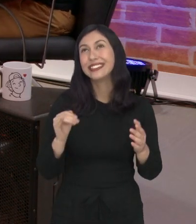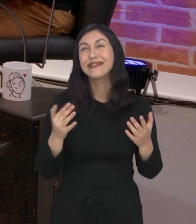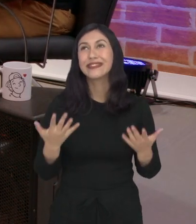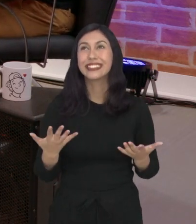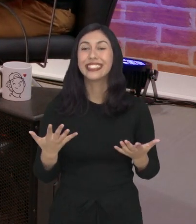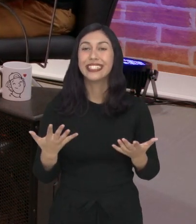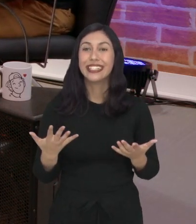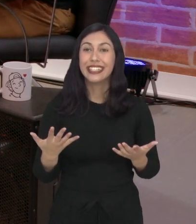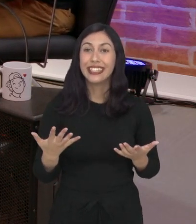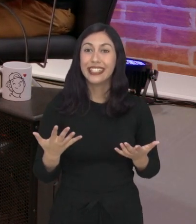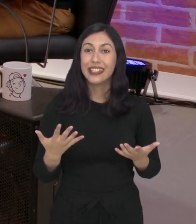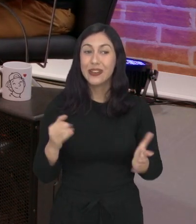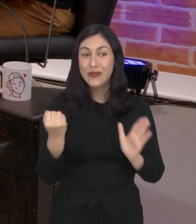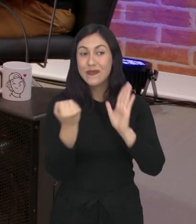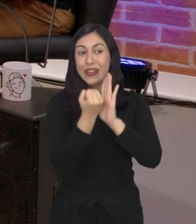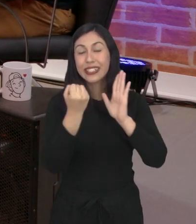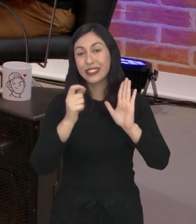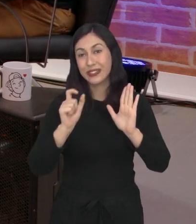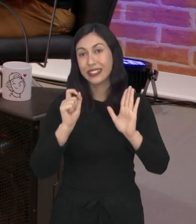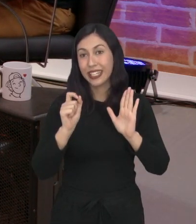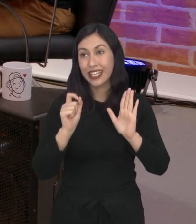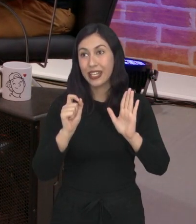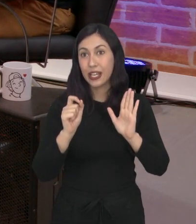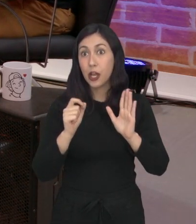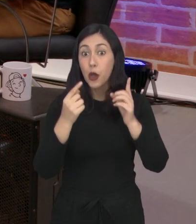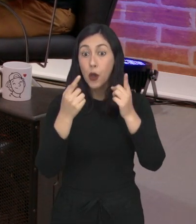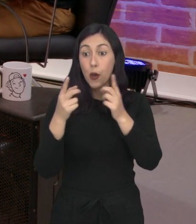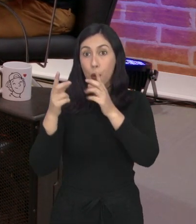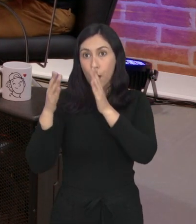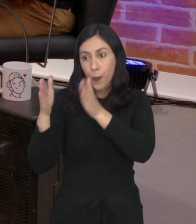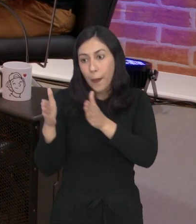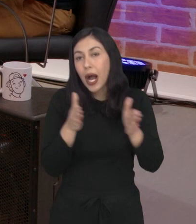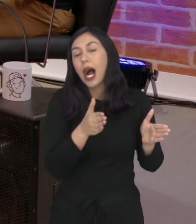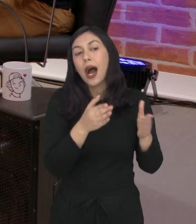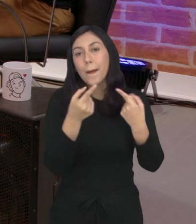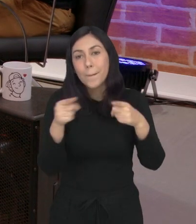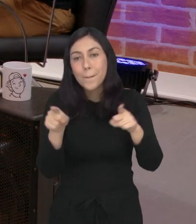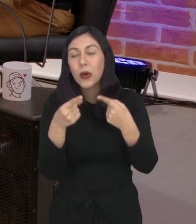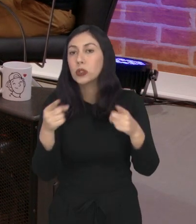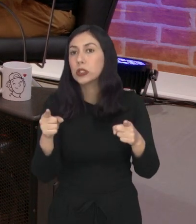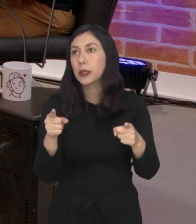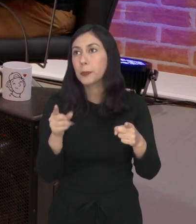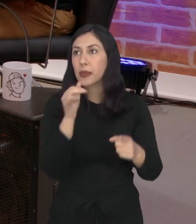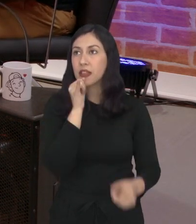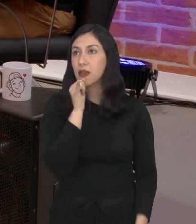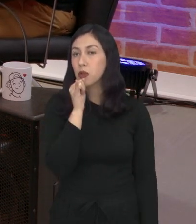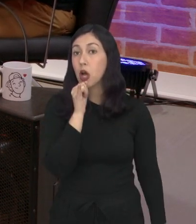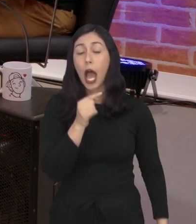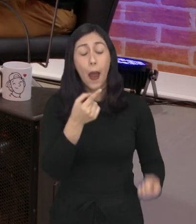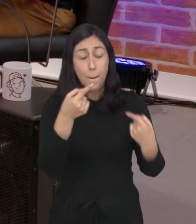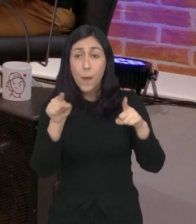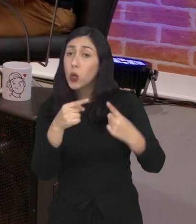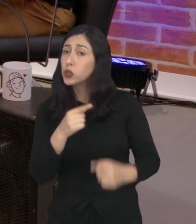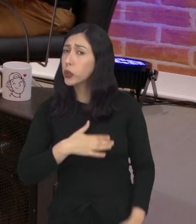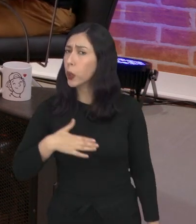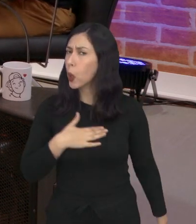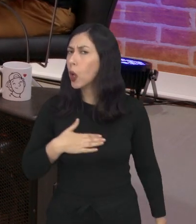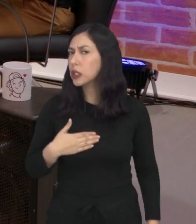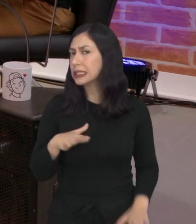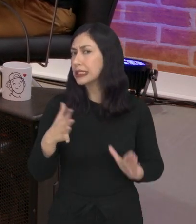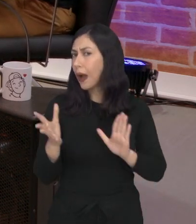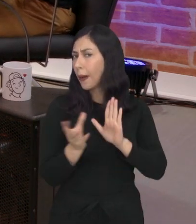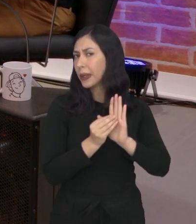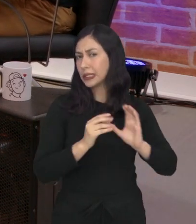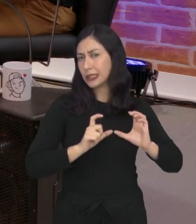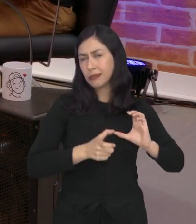Mas uma coisa muito marcante nisso é a trilha sonora. Tipo assim, quando a gente fala você gostar de música entra nessa questão mais geek,